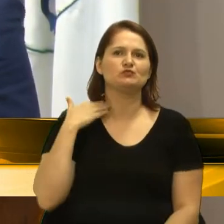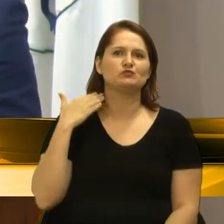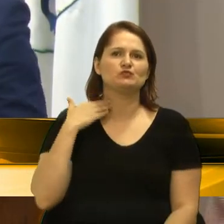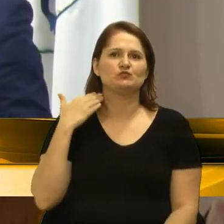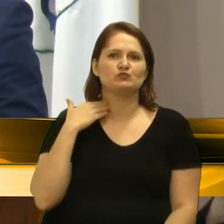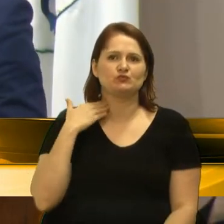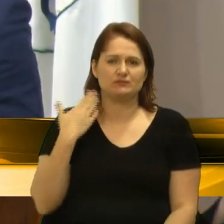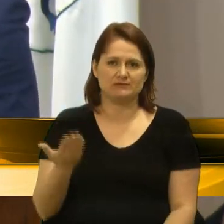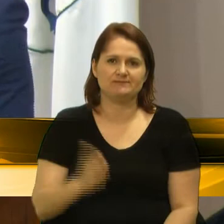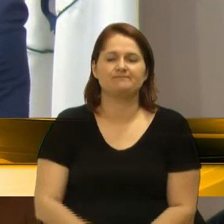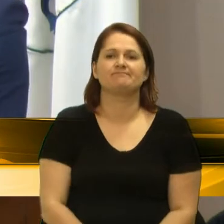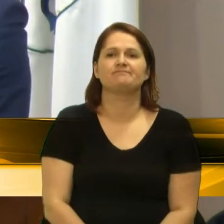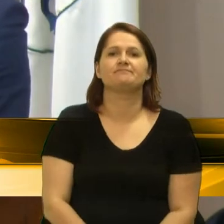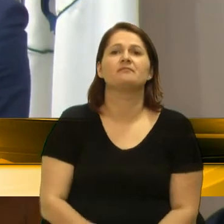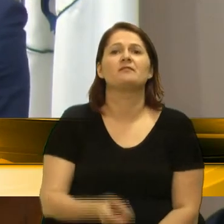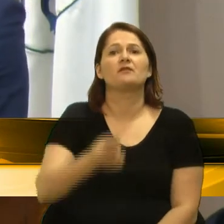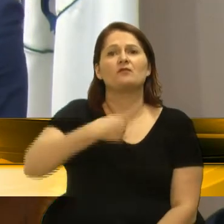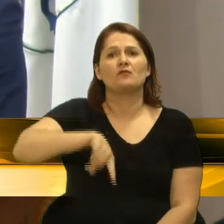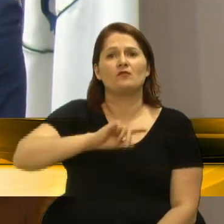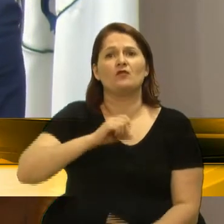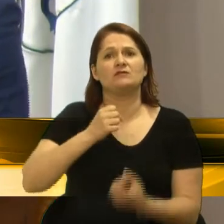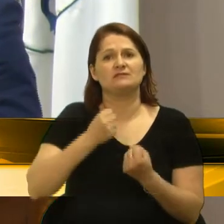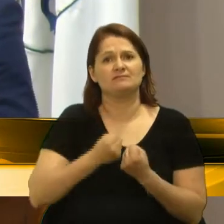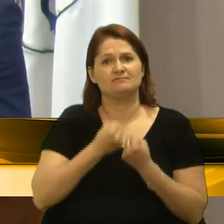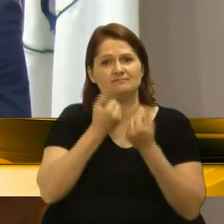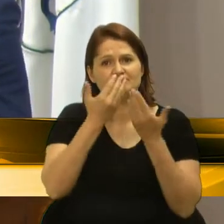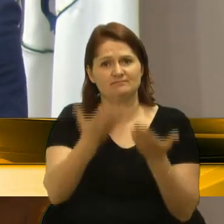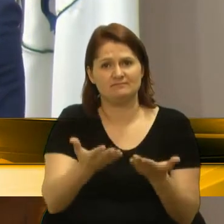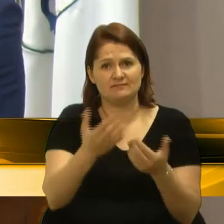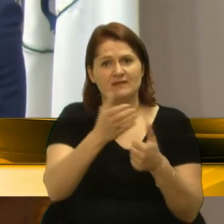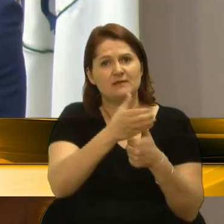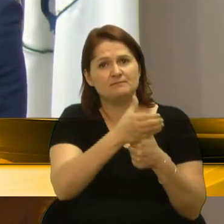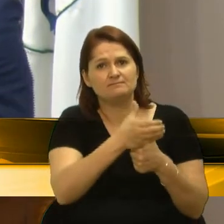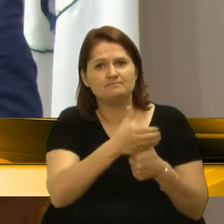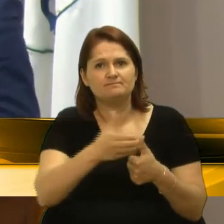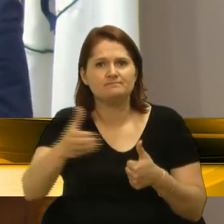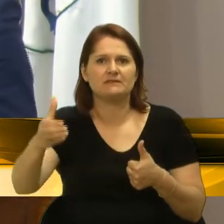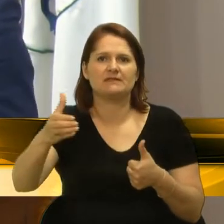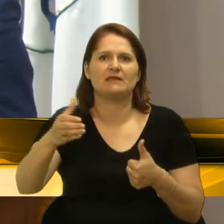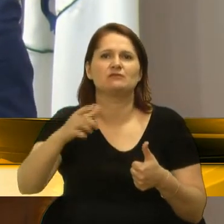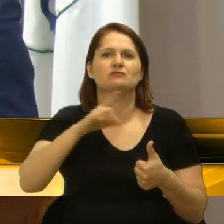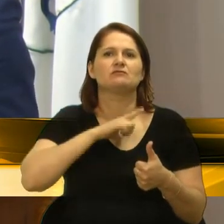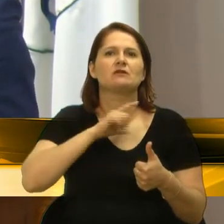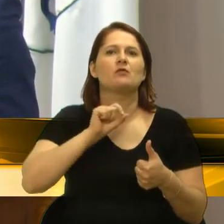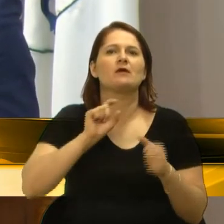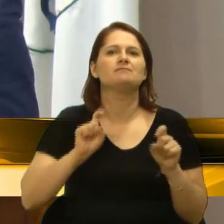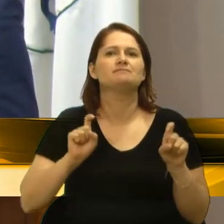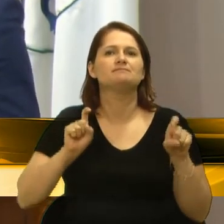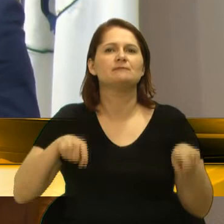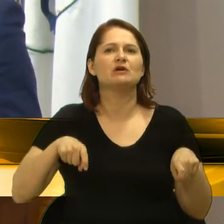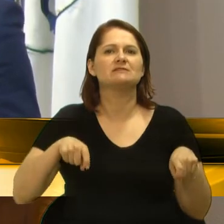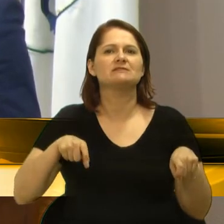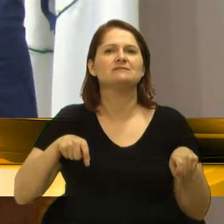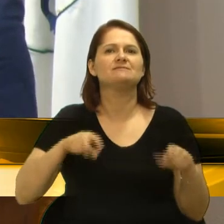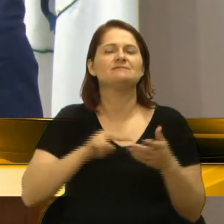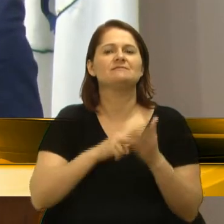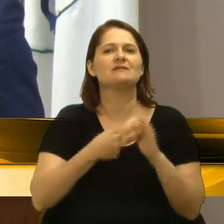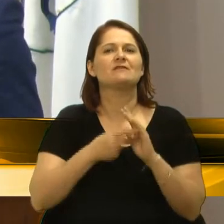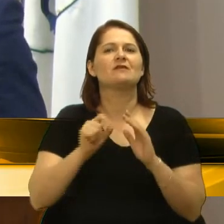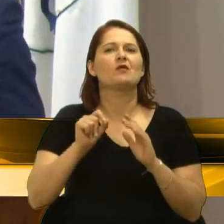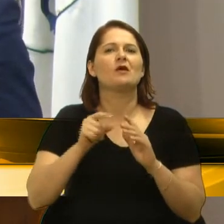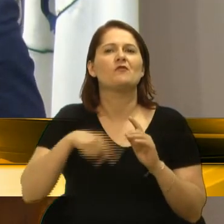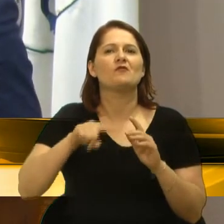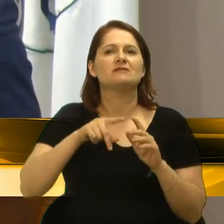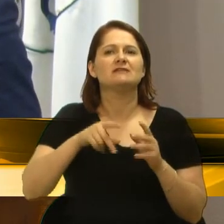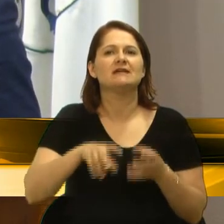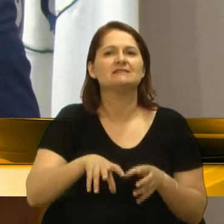recebem o mandato de vereador, recebem consigo óculos. Óculos pelos quais vocês vão